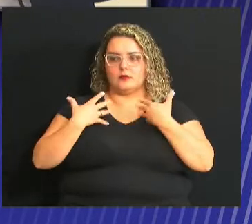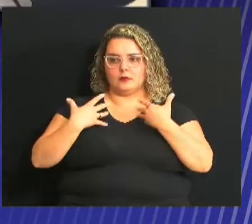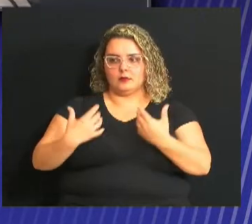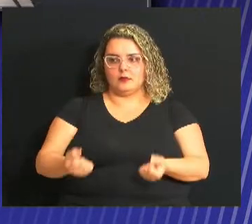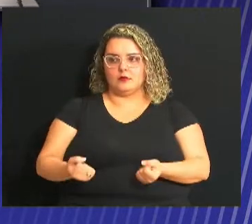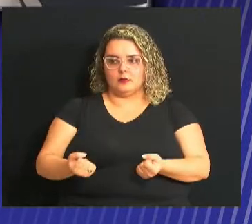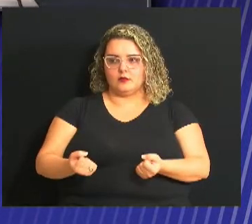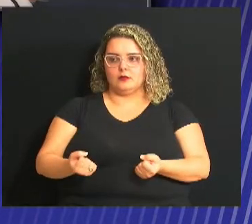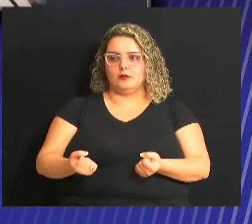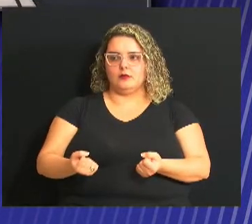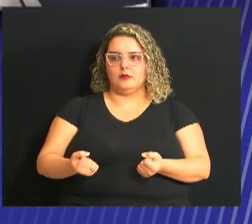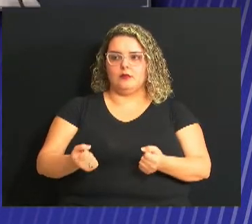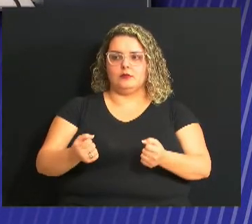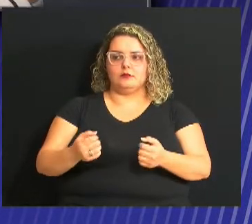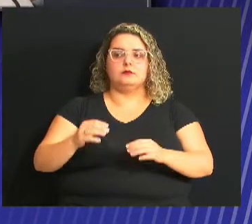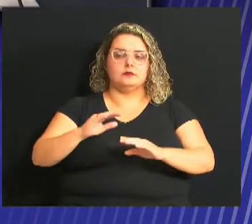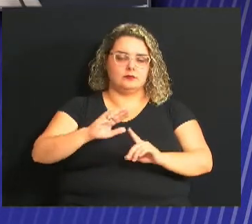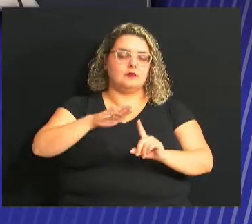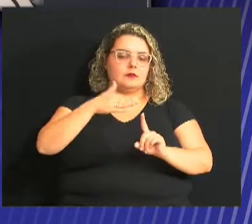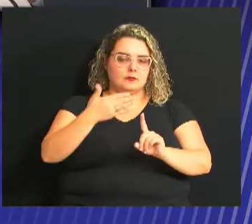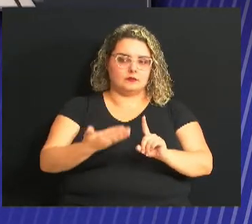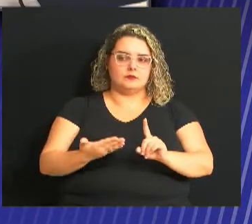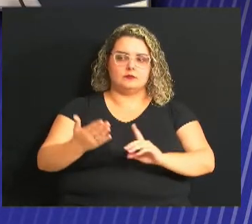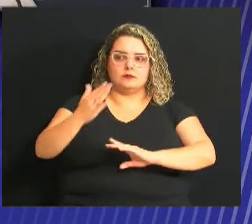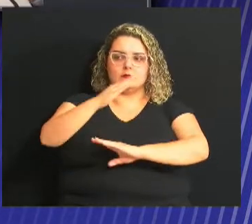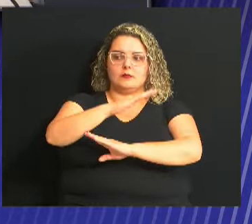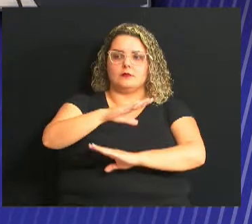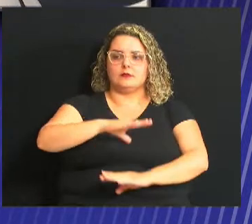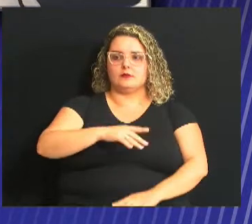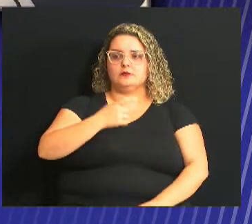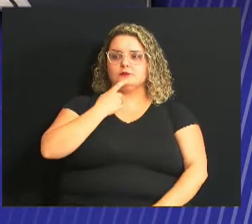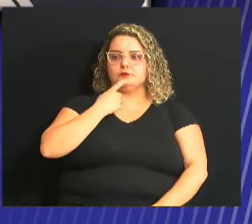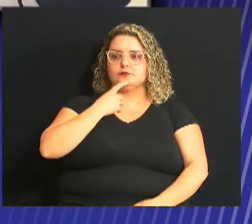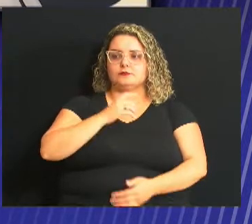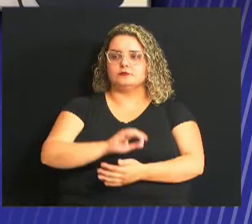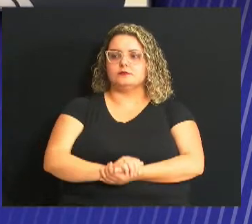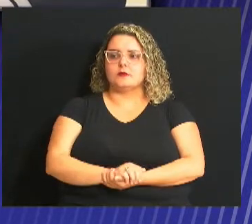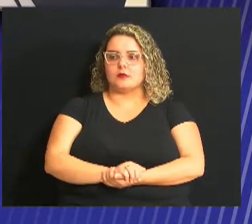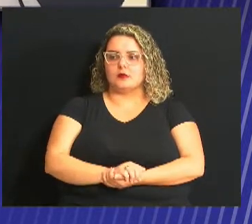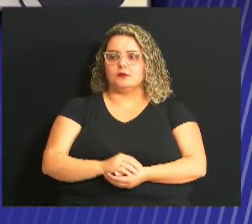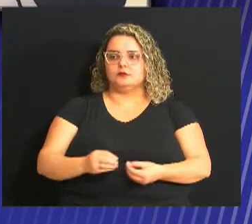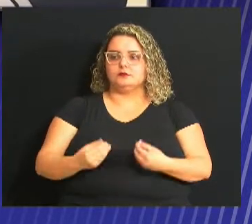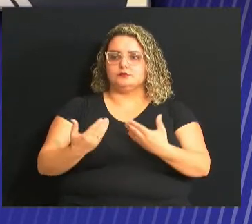esta homenagem da Câmara Municipal de Campinas, que a gente lhe dedica com